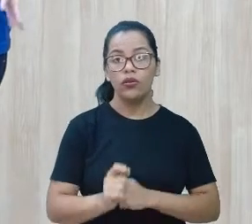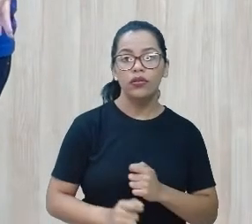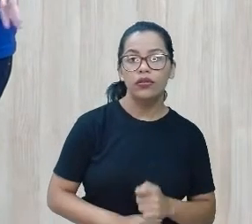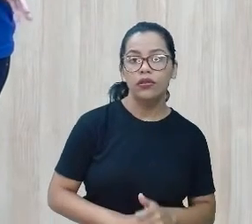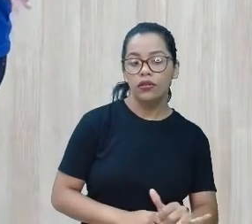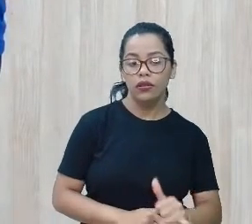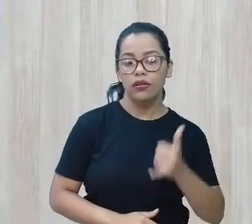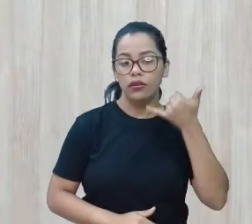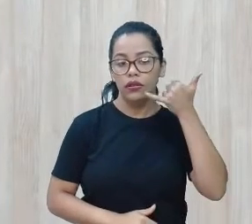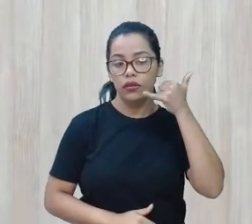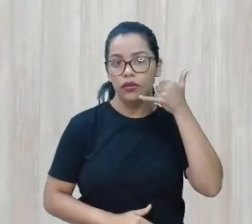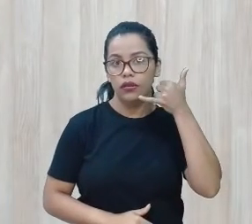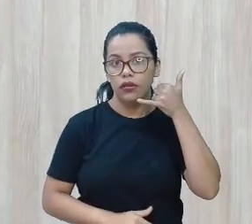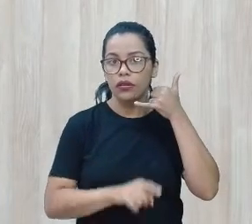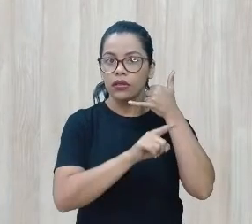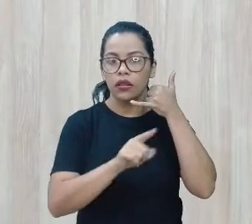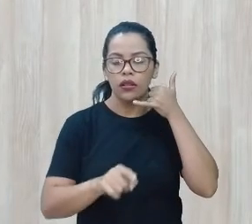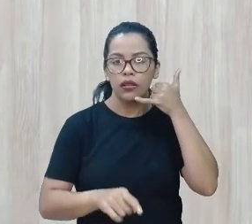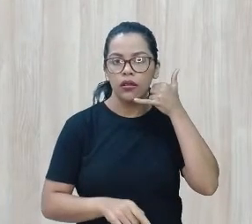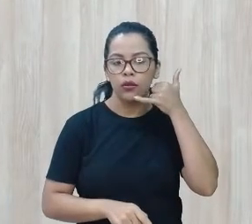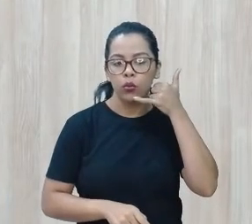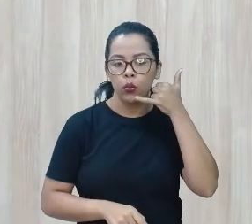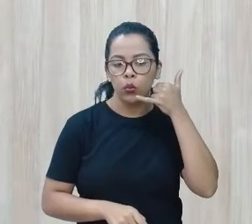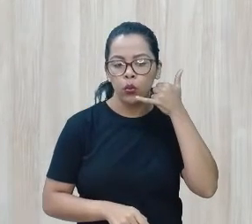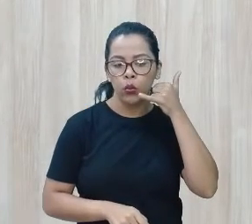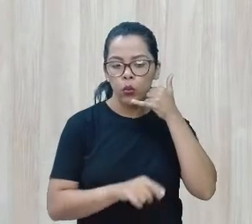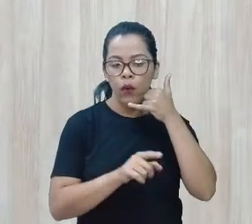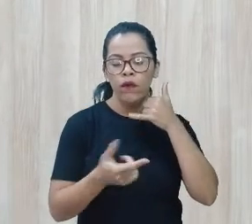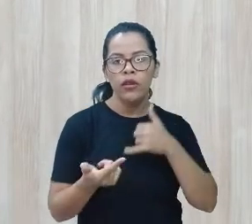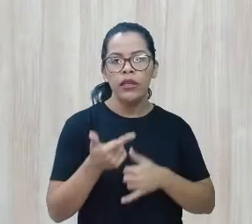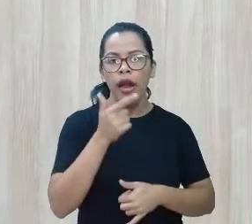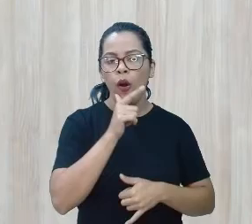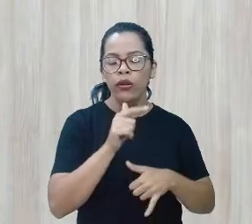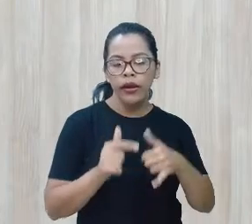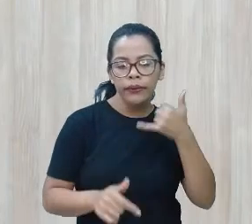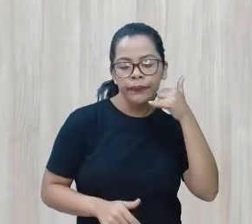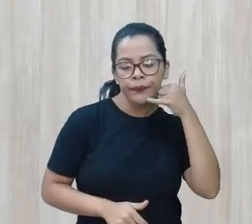sistemas operacionais, você conversa com o celular, né? Então, você fala alguma coisa. Tem agora